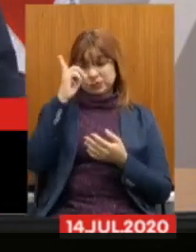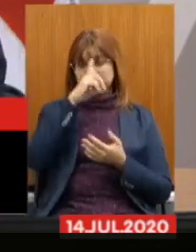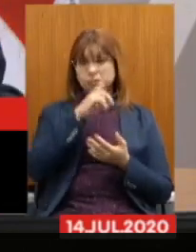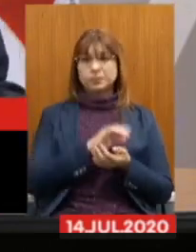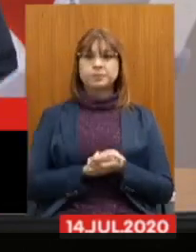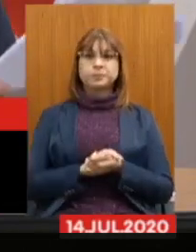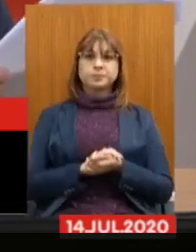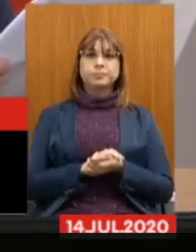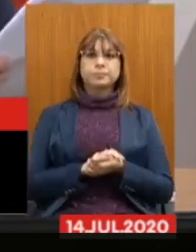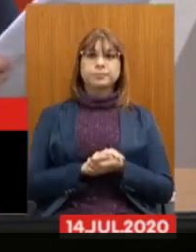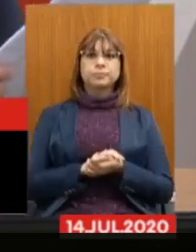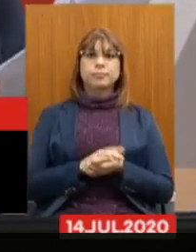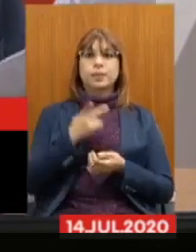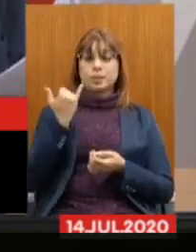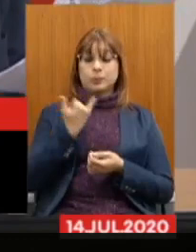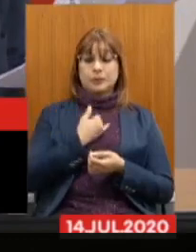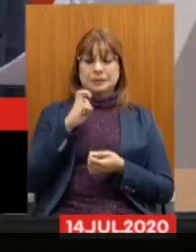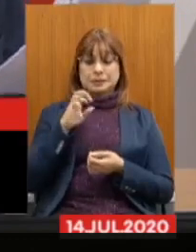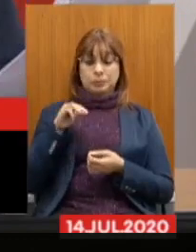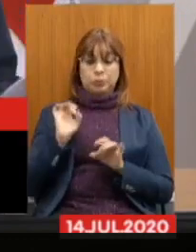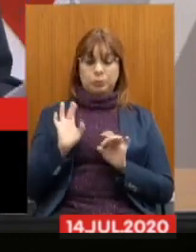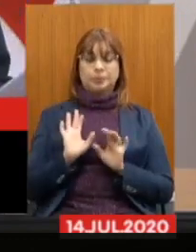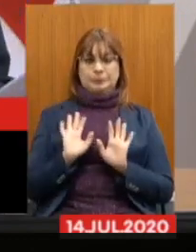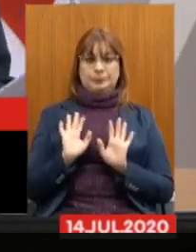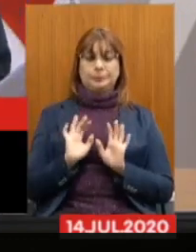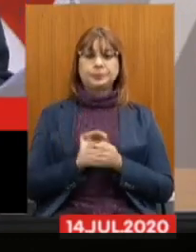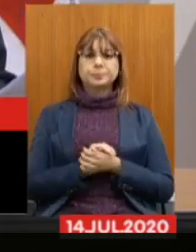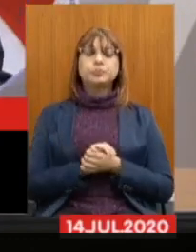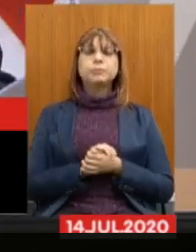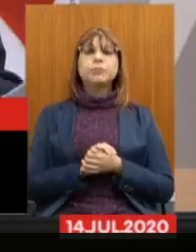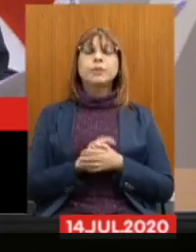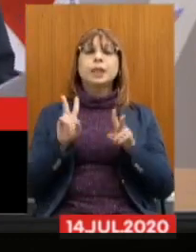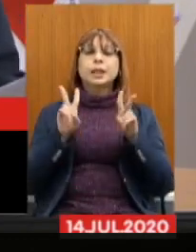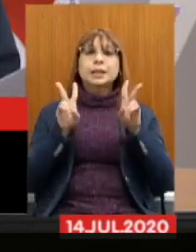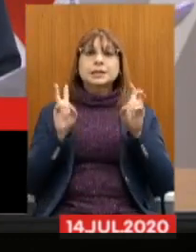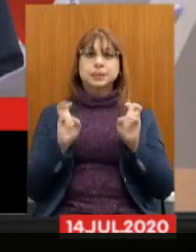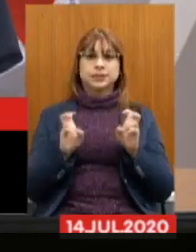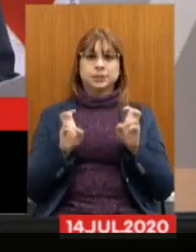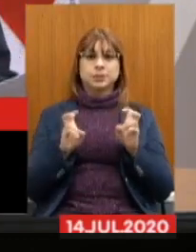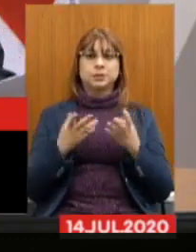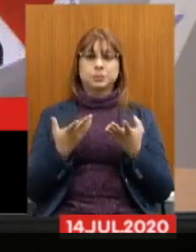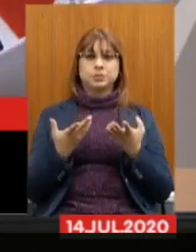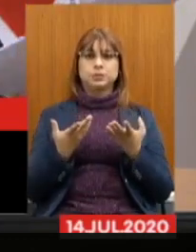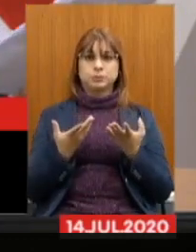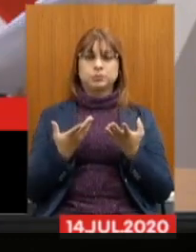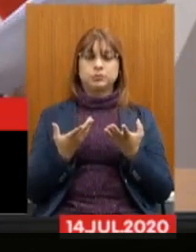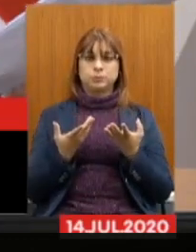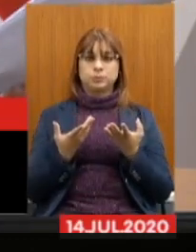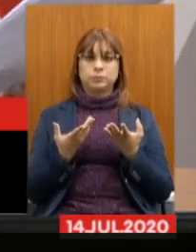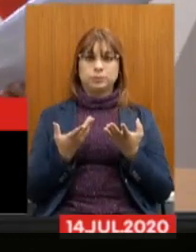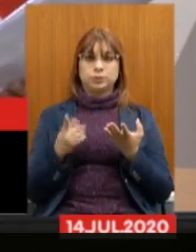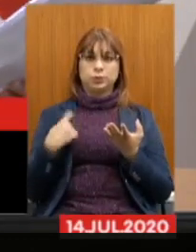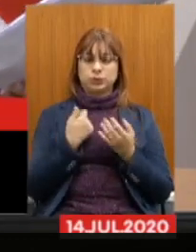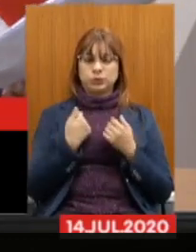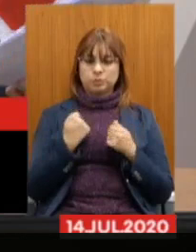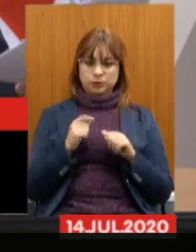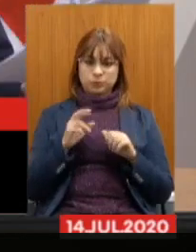estamos dizendo aqui que eu tenho 5 minutos. Sobre os temas que nós recebemos aqui para